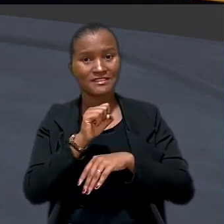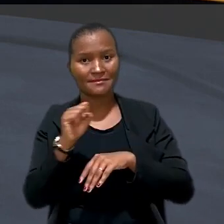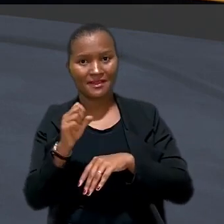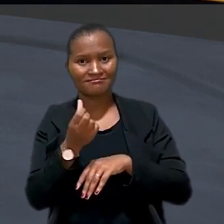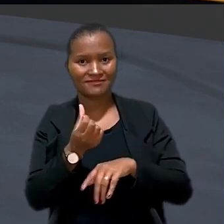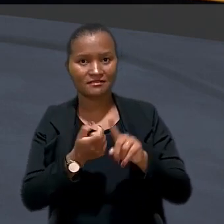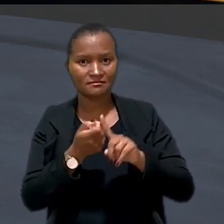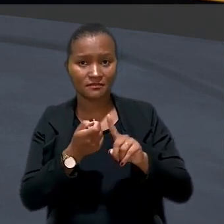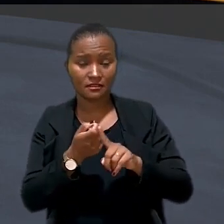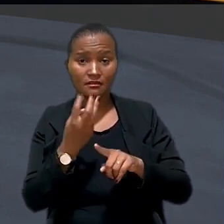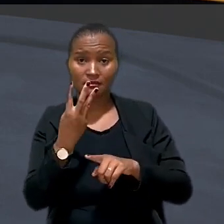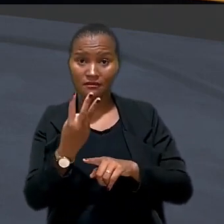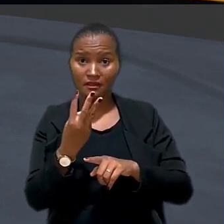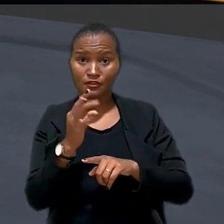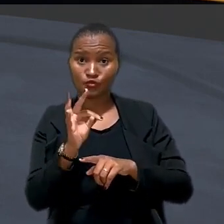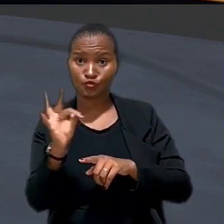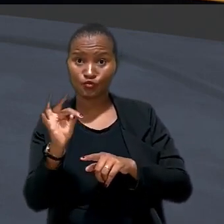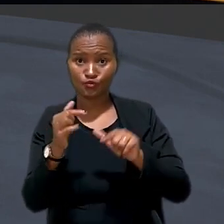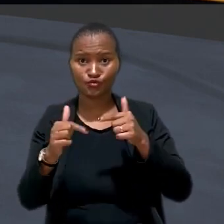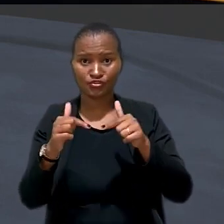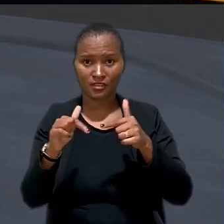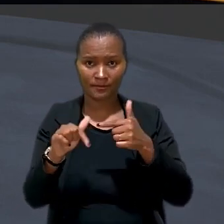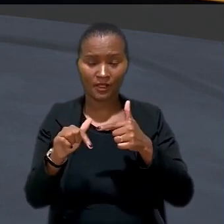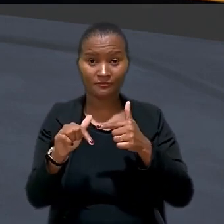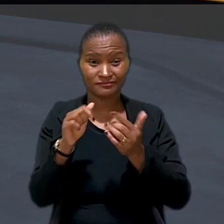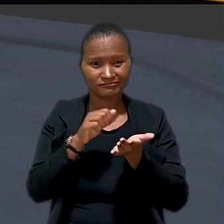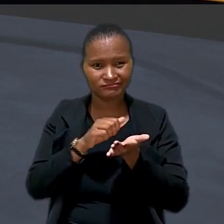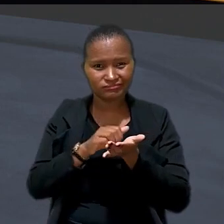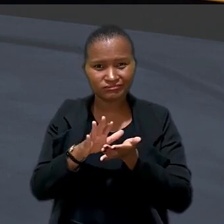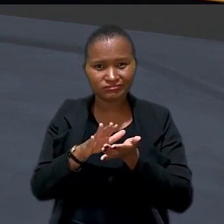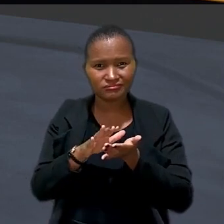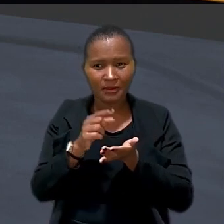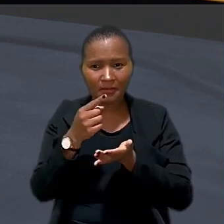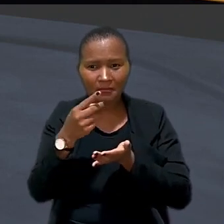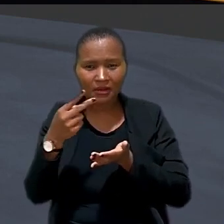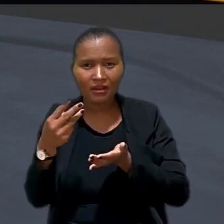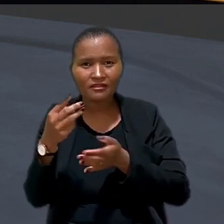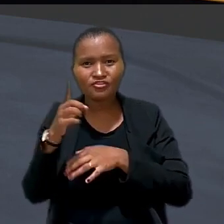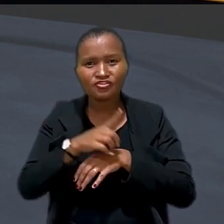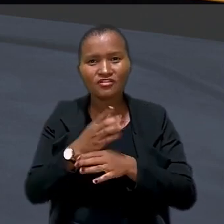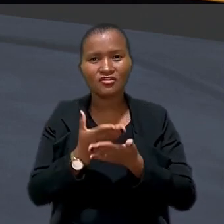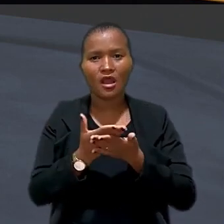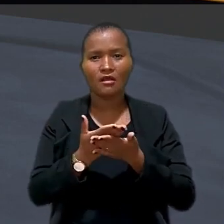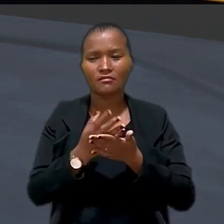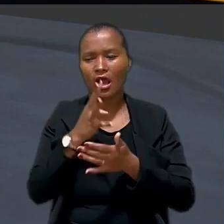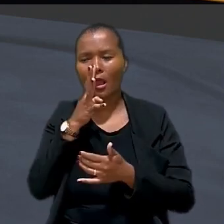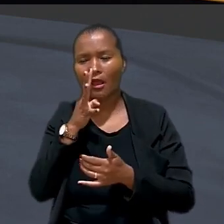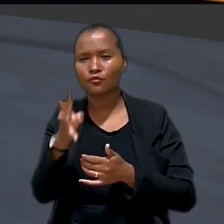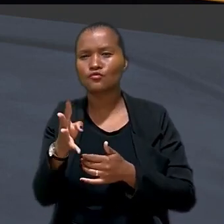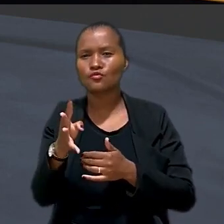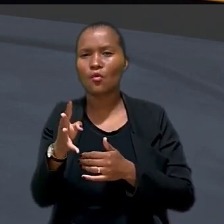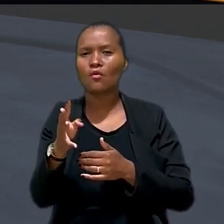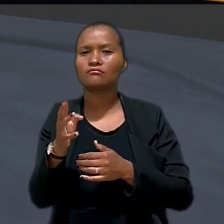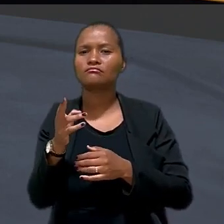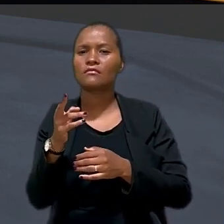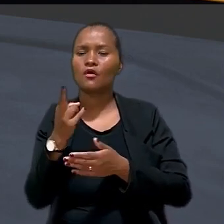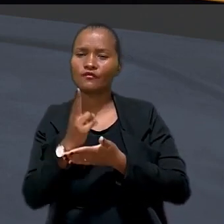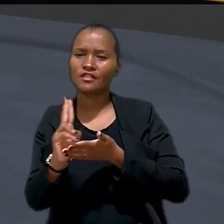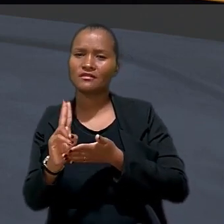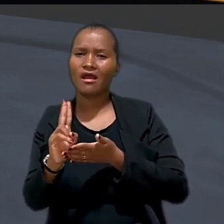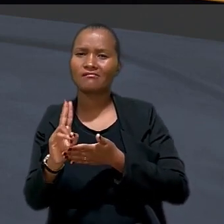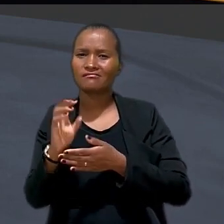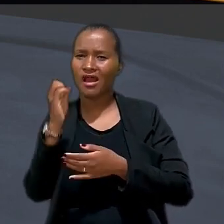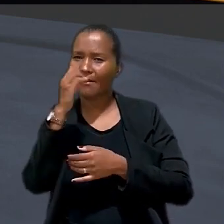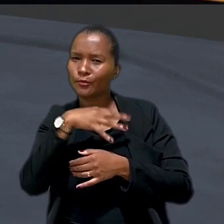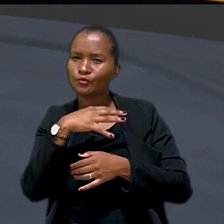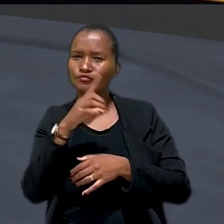e englobava os 3 turnos de trabalho. Com a dispensa, logo nos primeiros dias de aula, ele acusou a instituição de abuso de